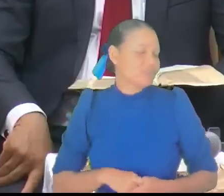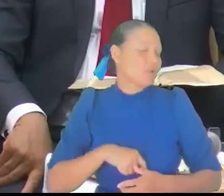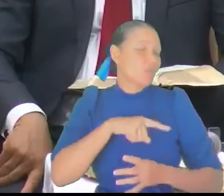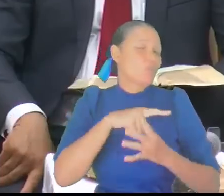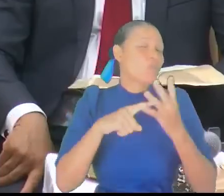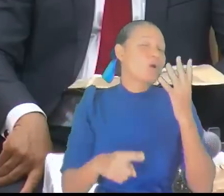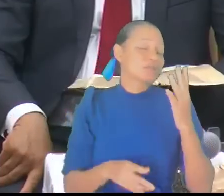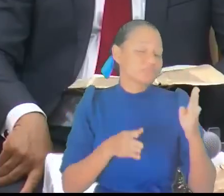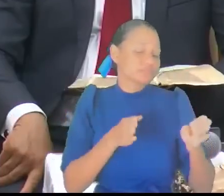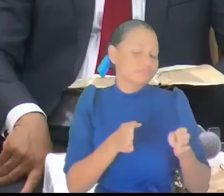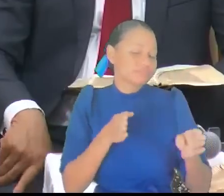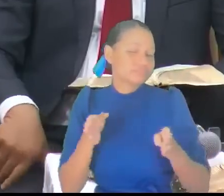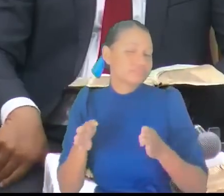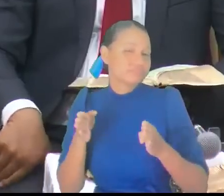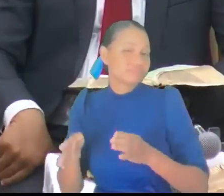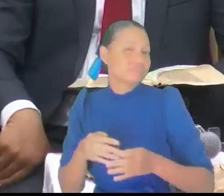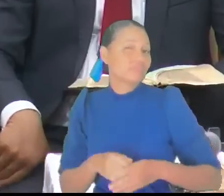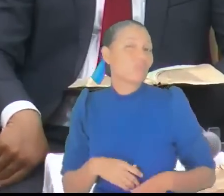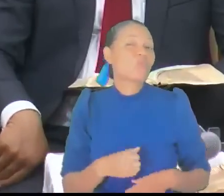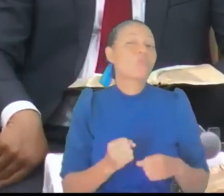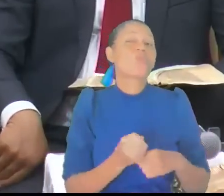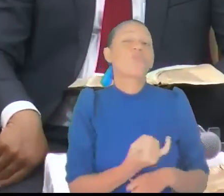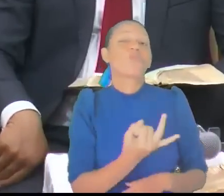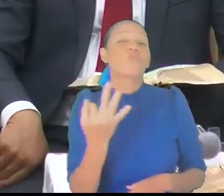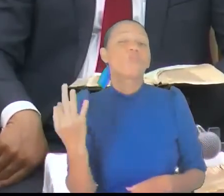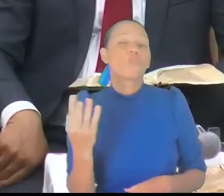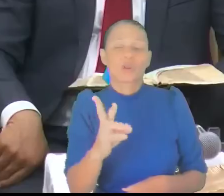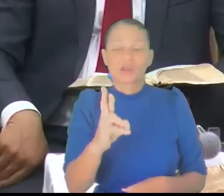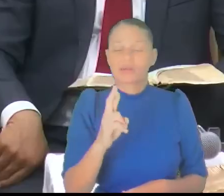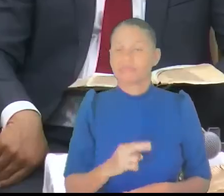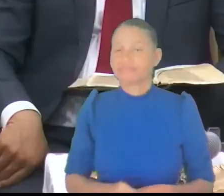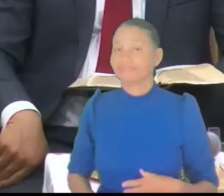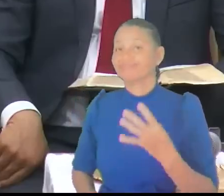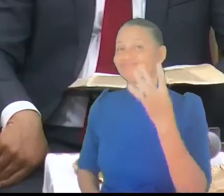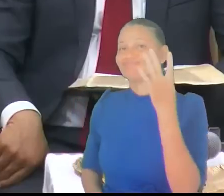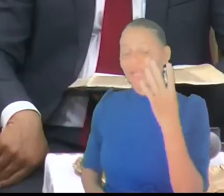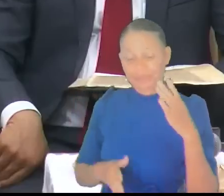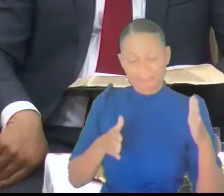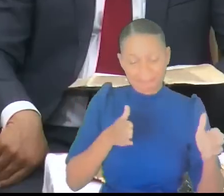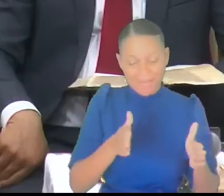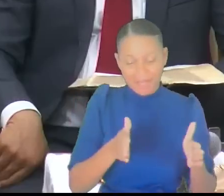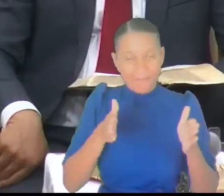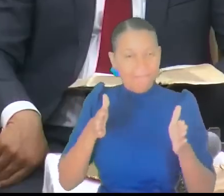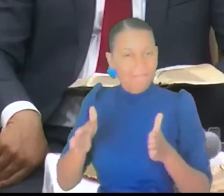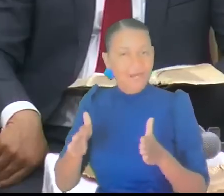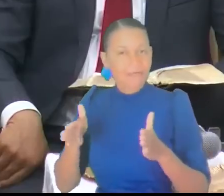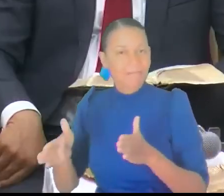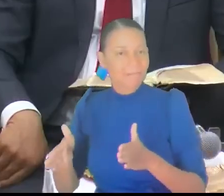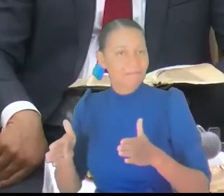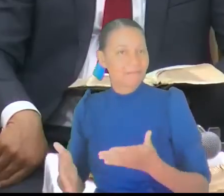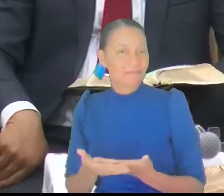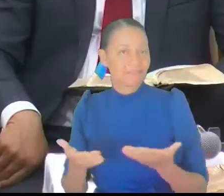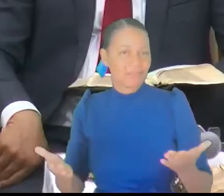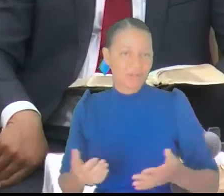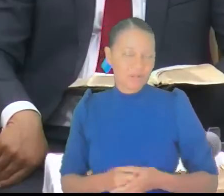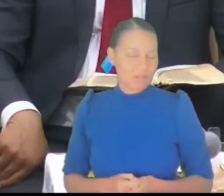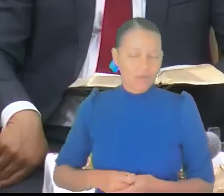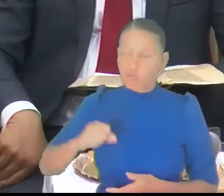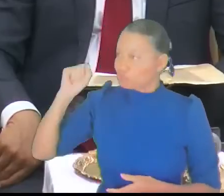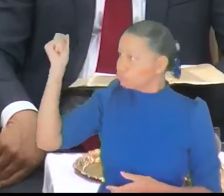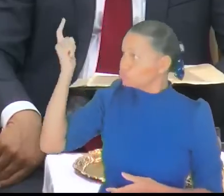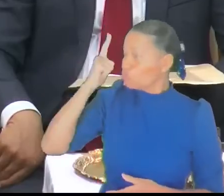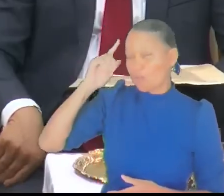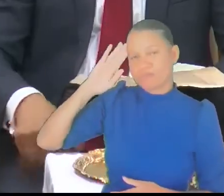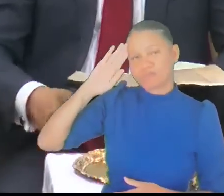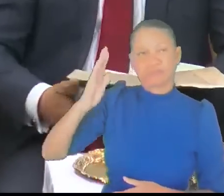Me ajudem. Quantas fases a lua tem, meus irmãos? 4 fases. Ela representa eu. O sol não tem fase. Só